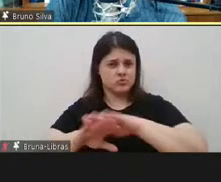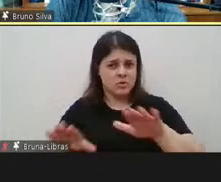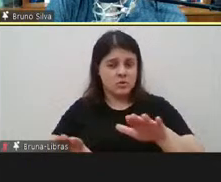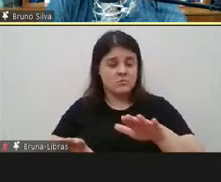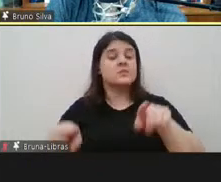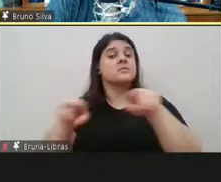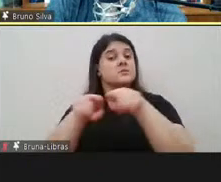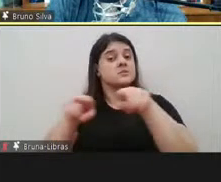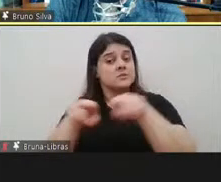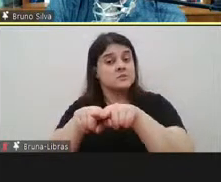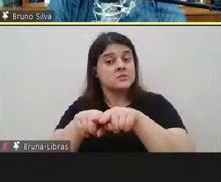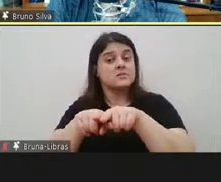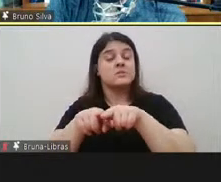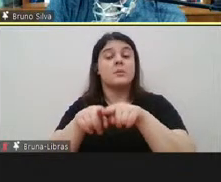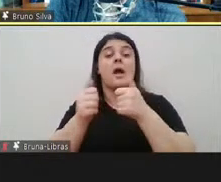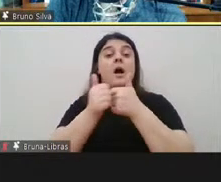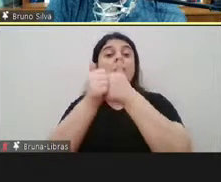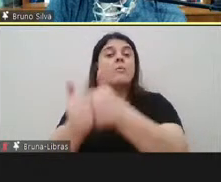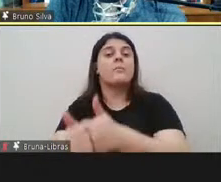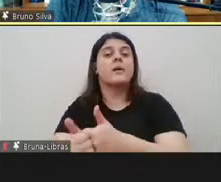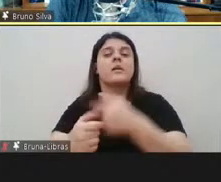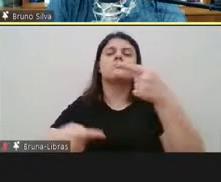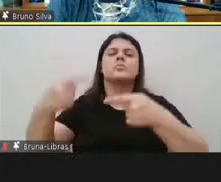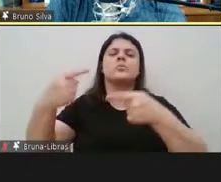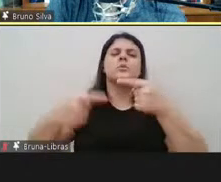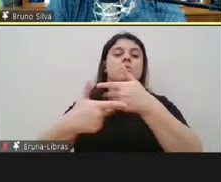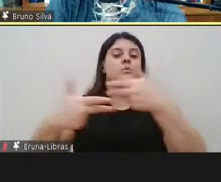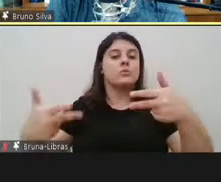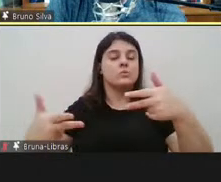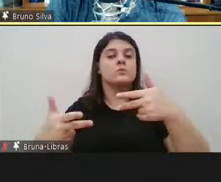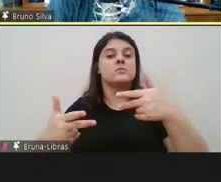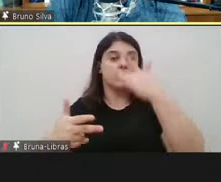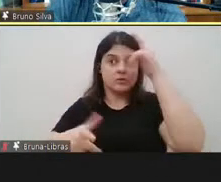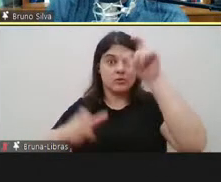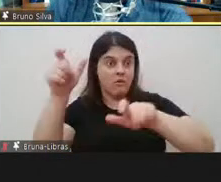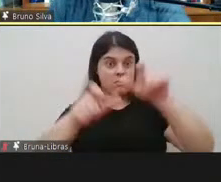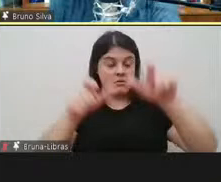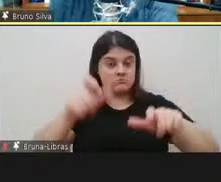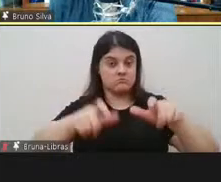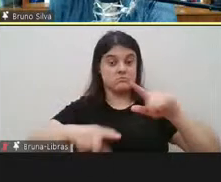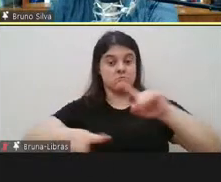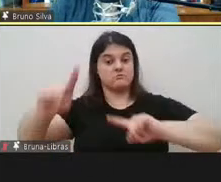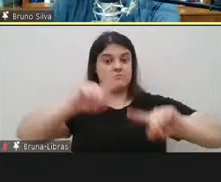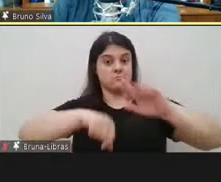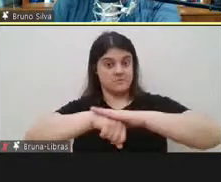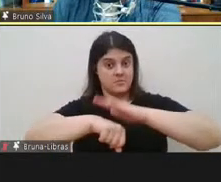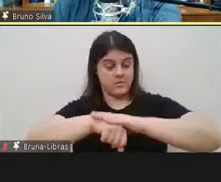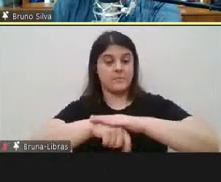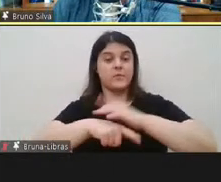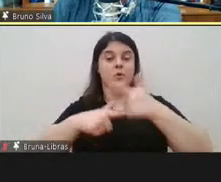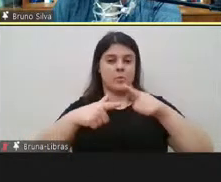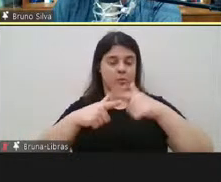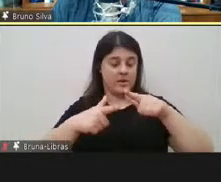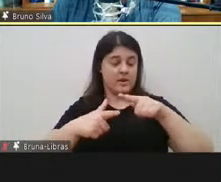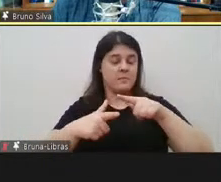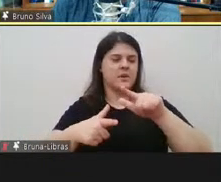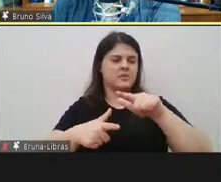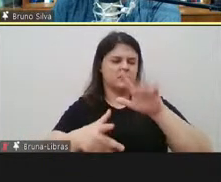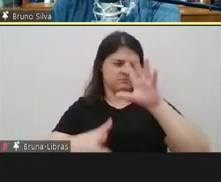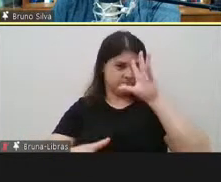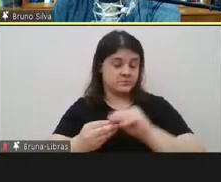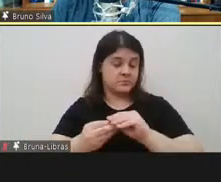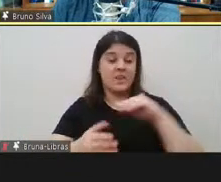mas também acompanharmos politicamente todos esses que aí estão o problema só para concluir a eu fecho